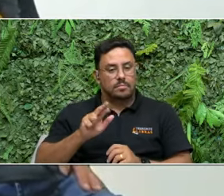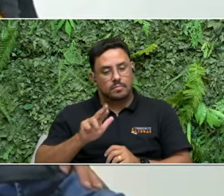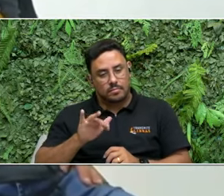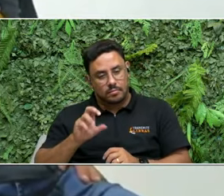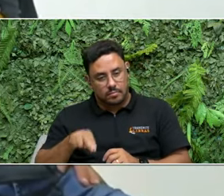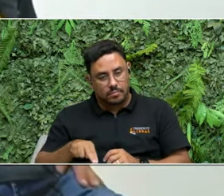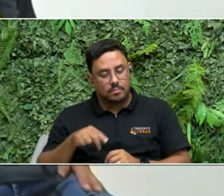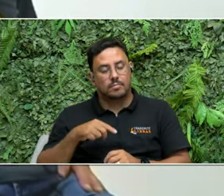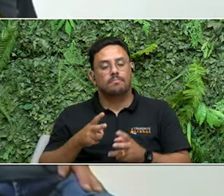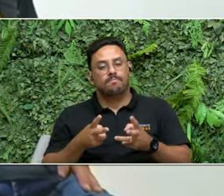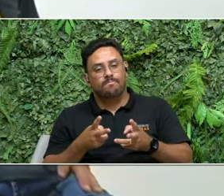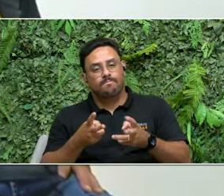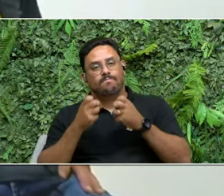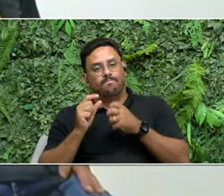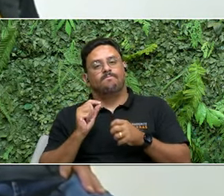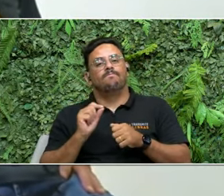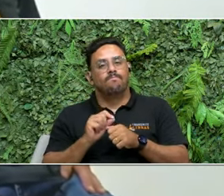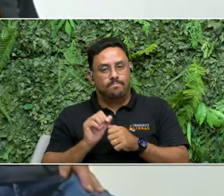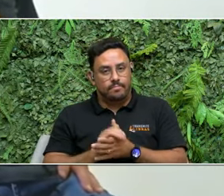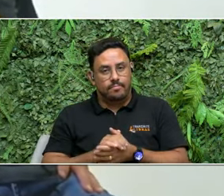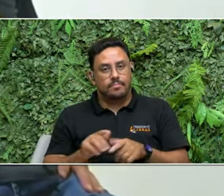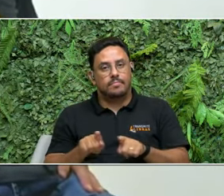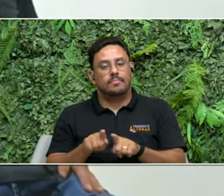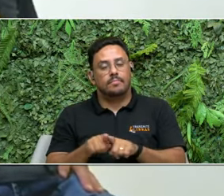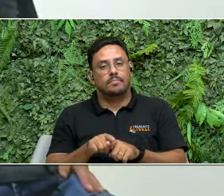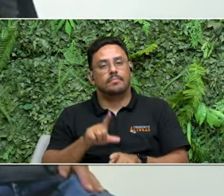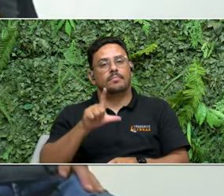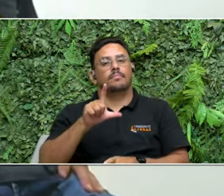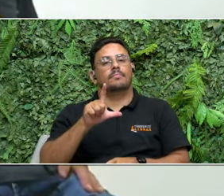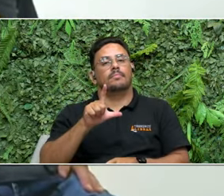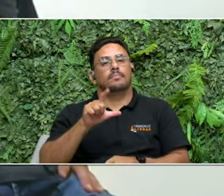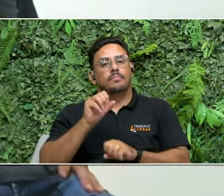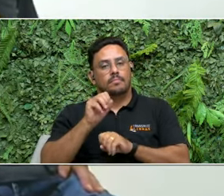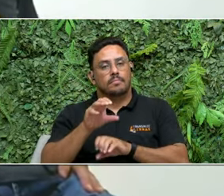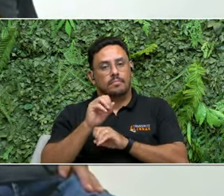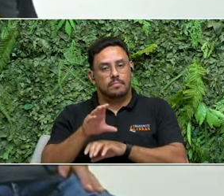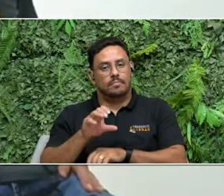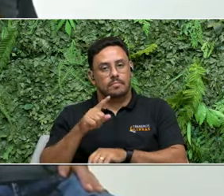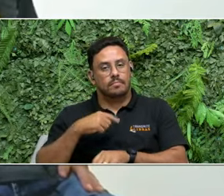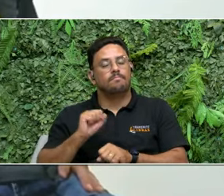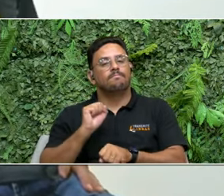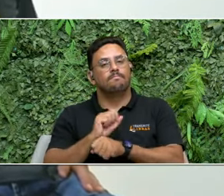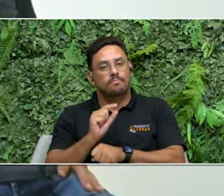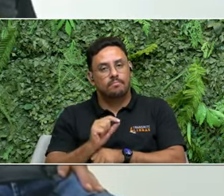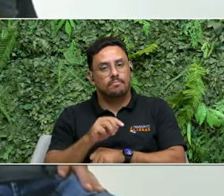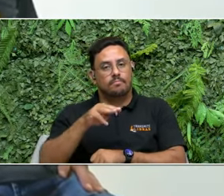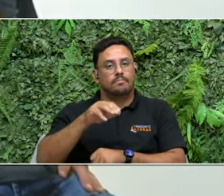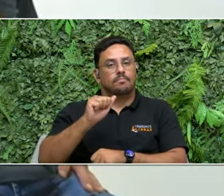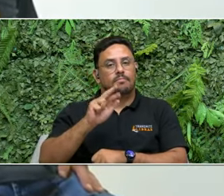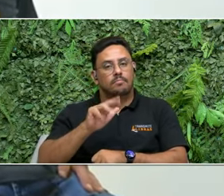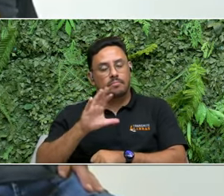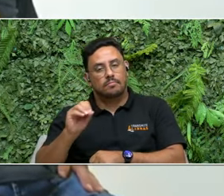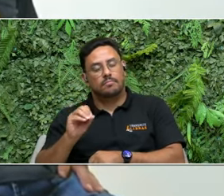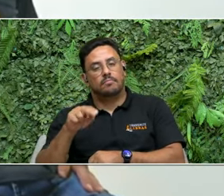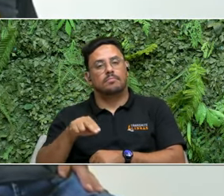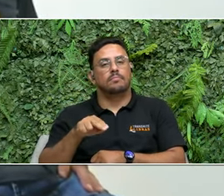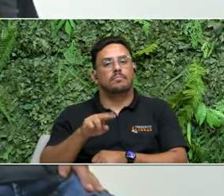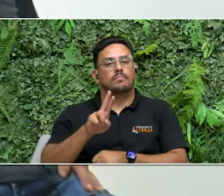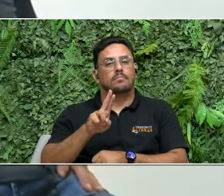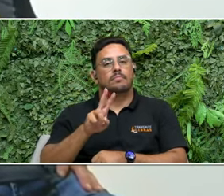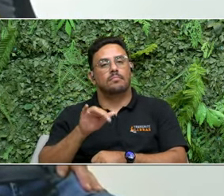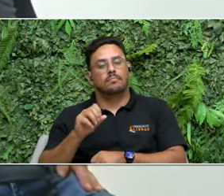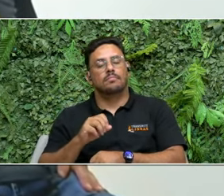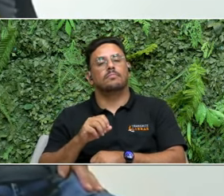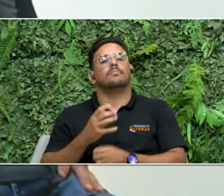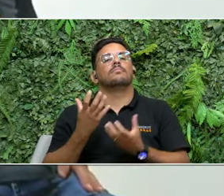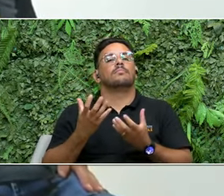minha percepção e na percepção também do lamão Espero que seja isso ou é o Marlon ou é o Vidal